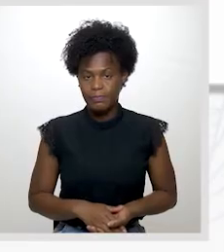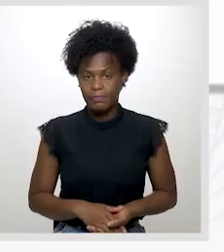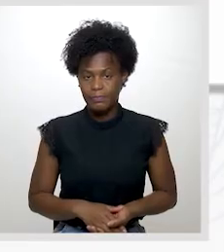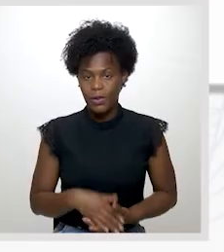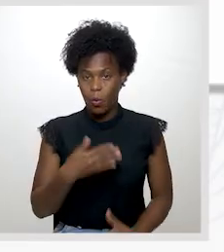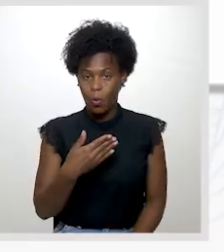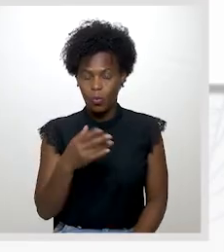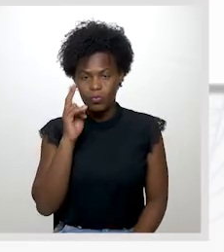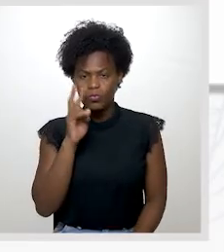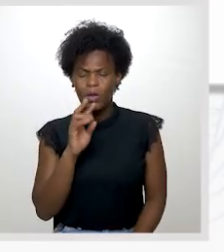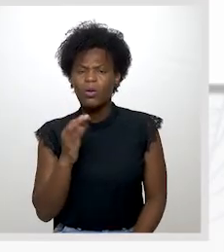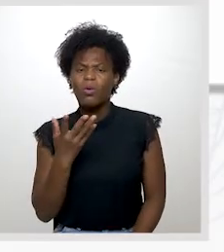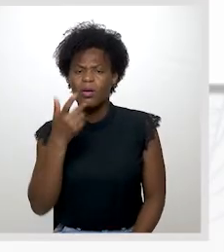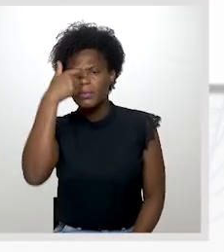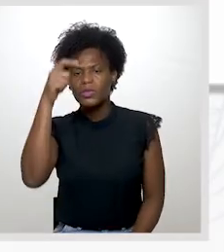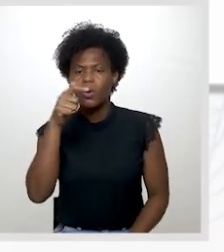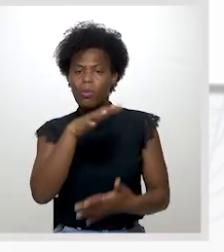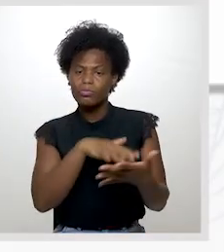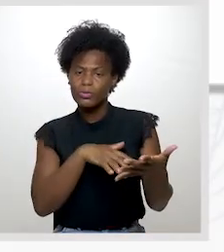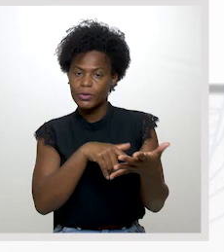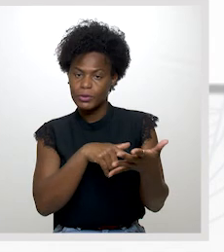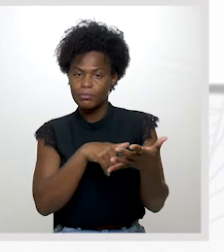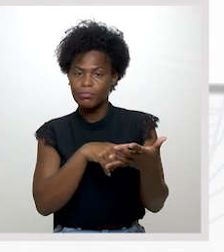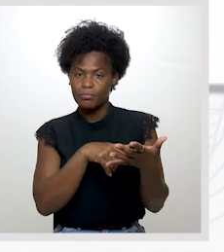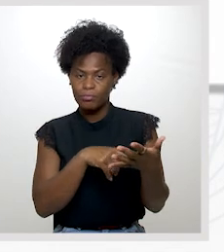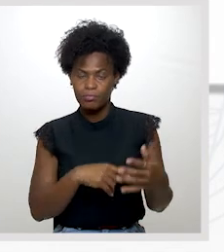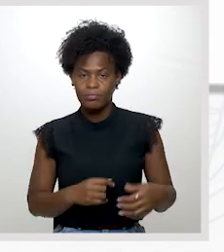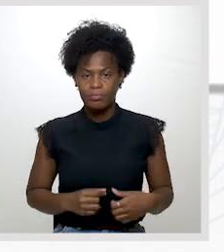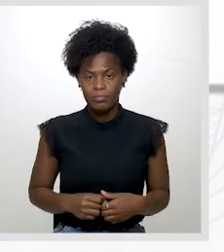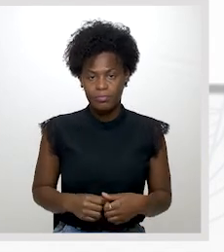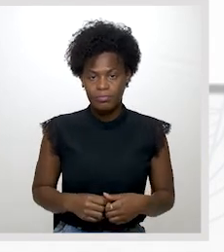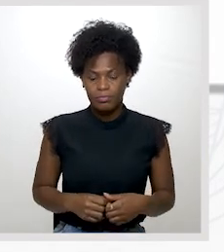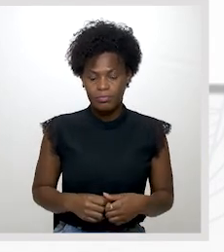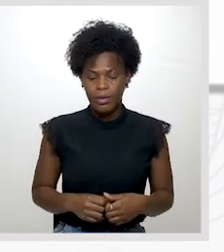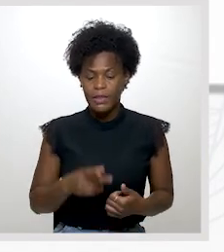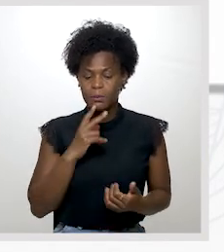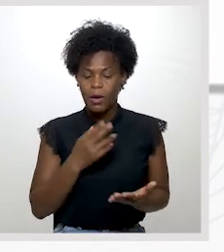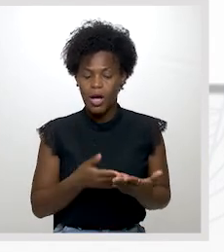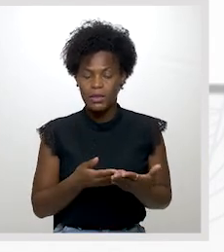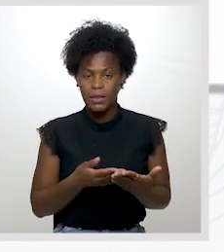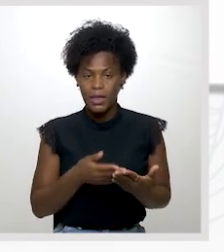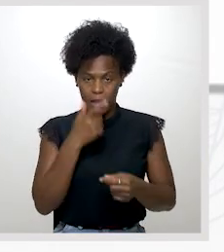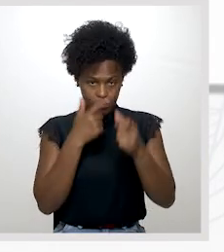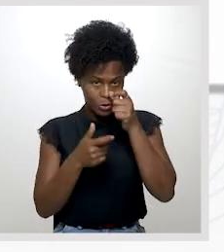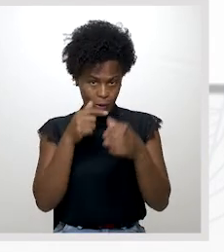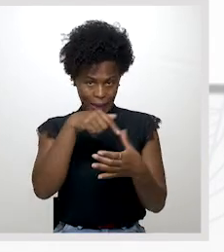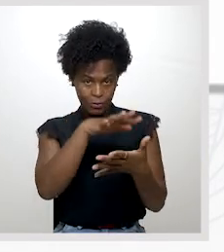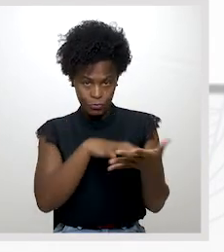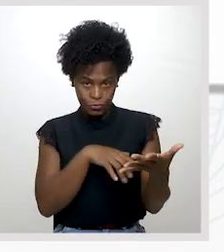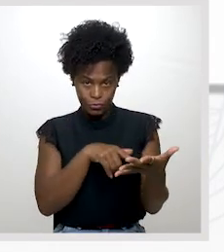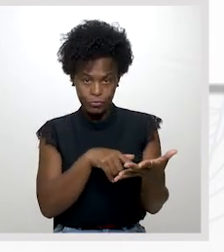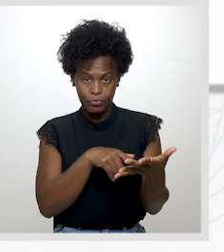1. Identifique as personagens presentes no excerto. Resposta: as